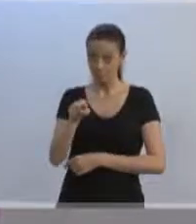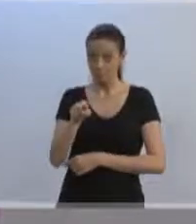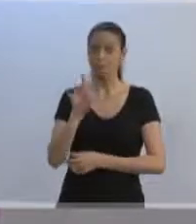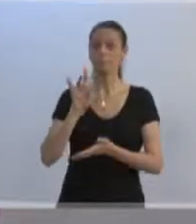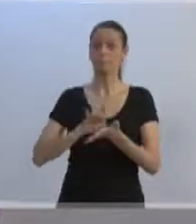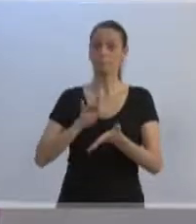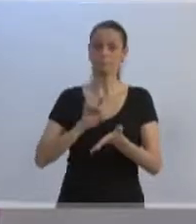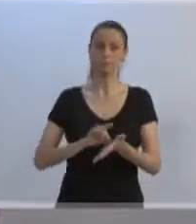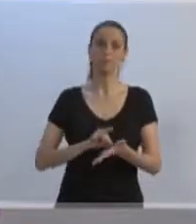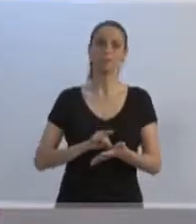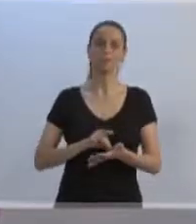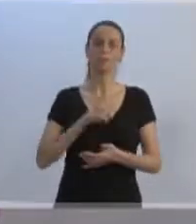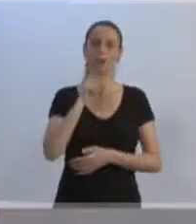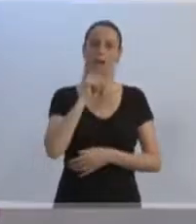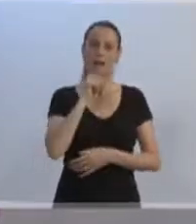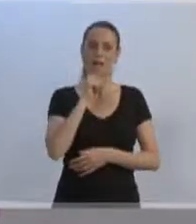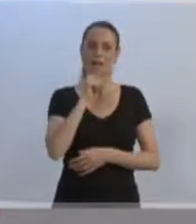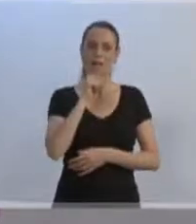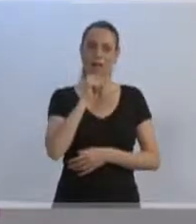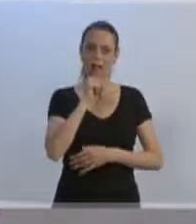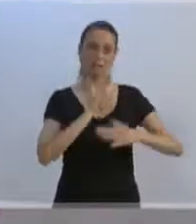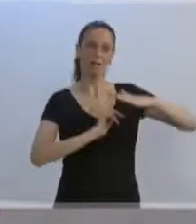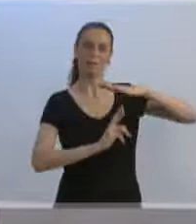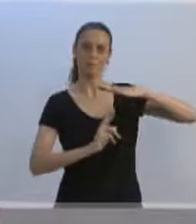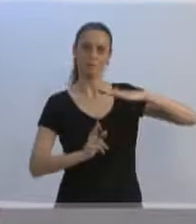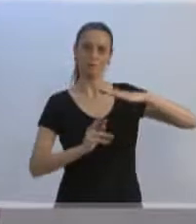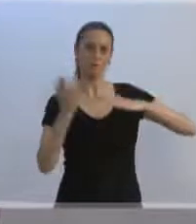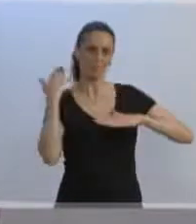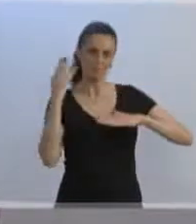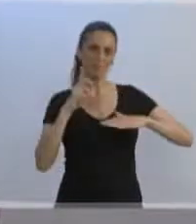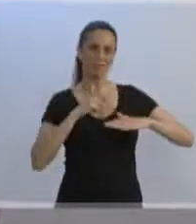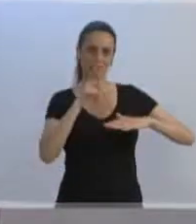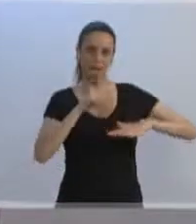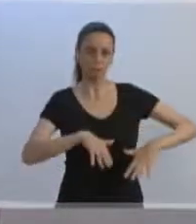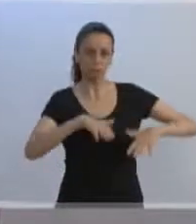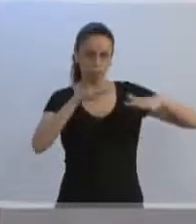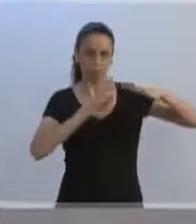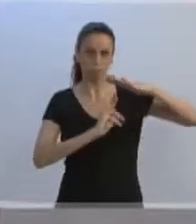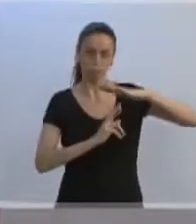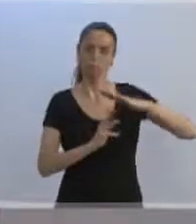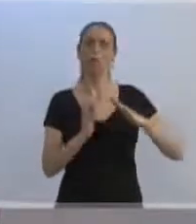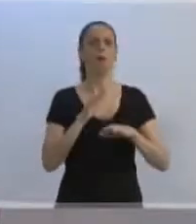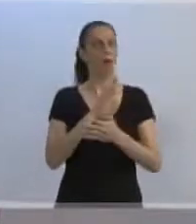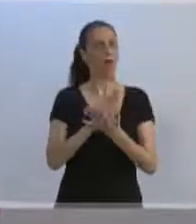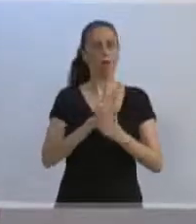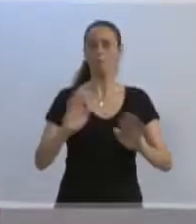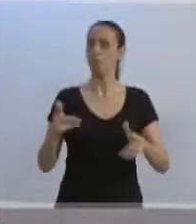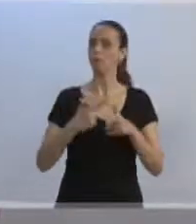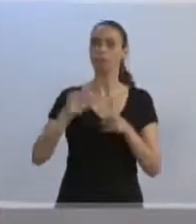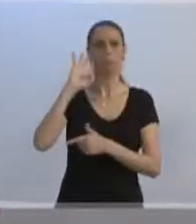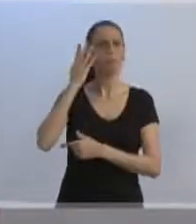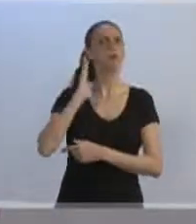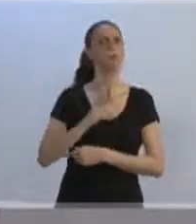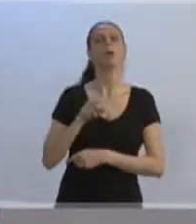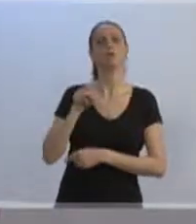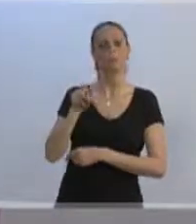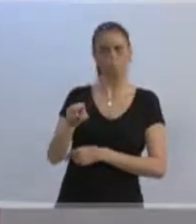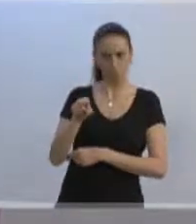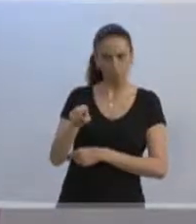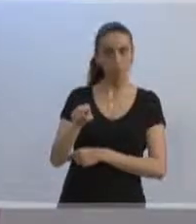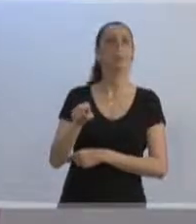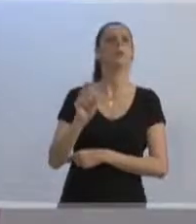aquela água na rodoviária não existe mais foi resolvido vereador inclusive vossa excelência ainda